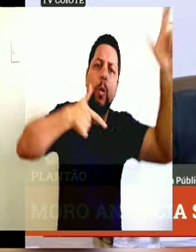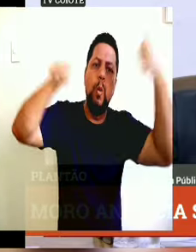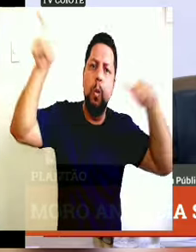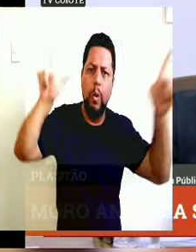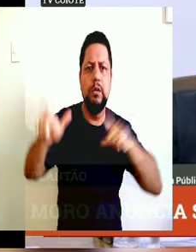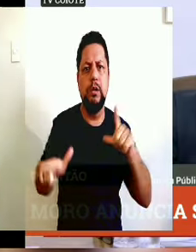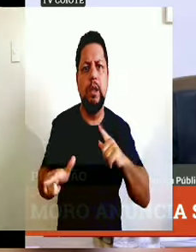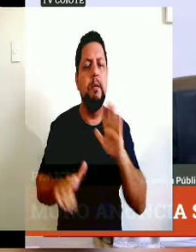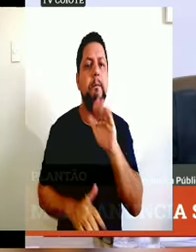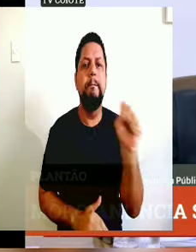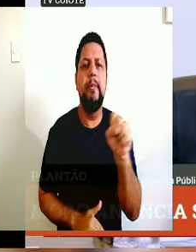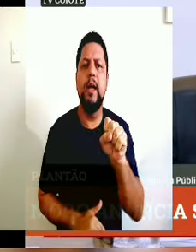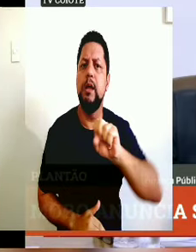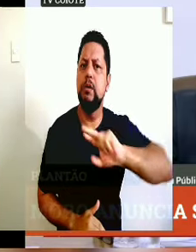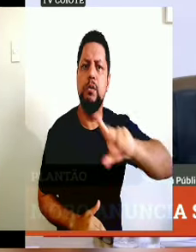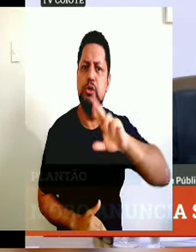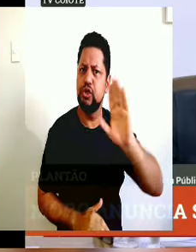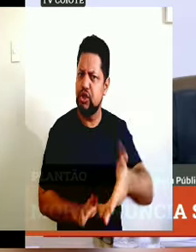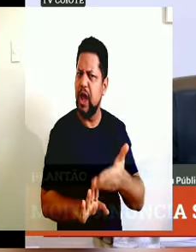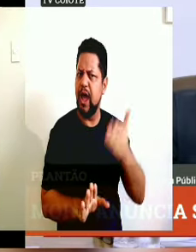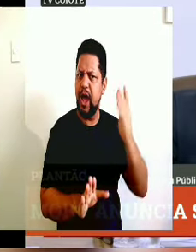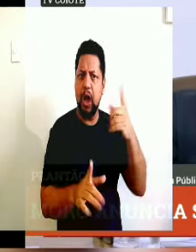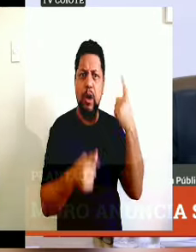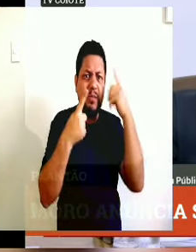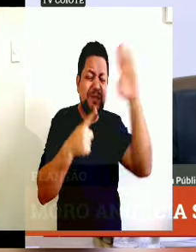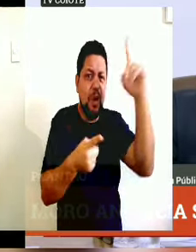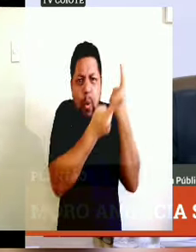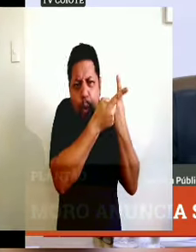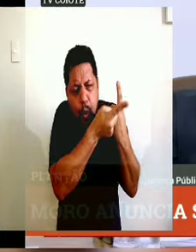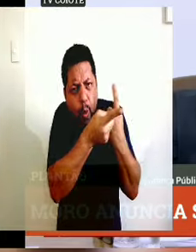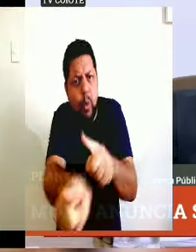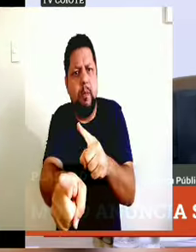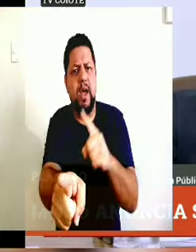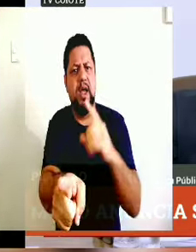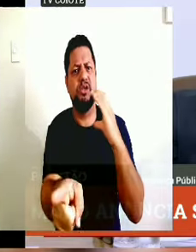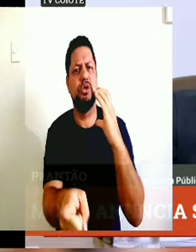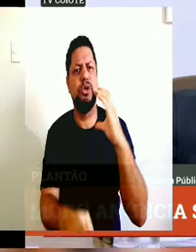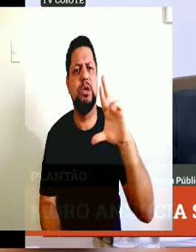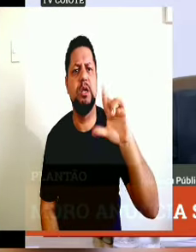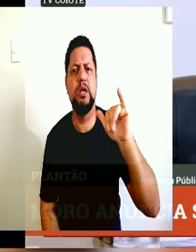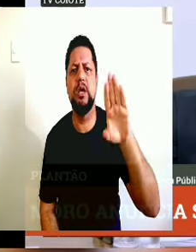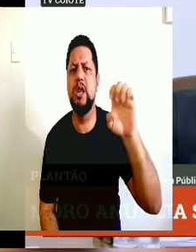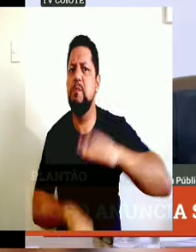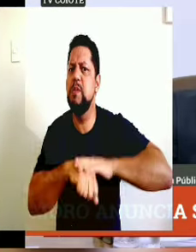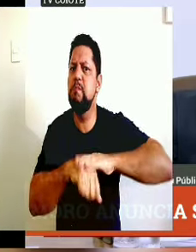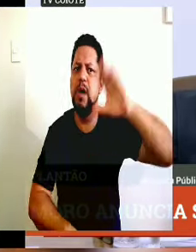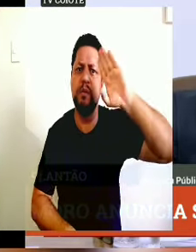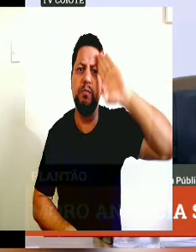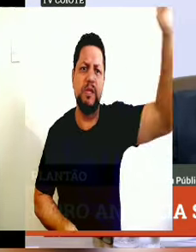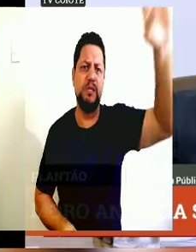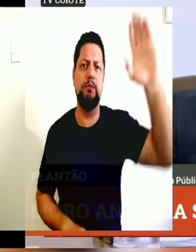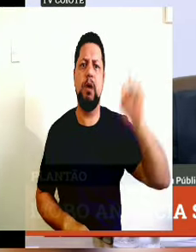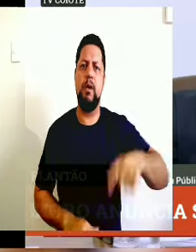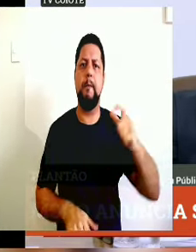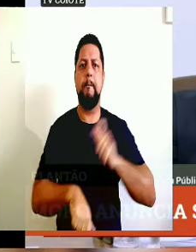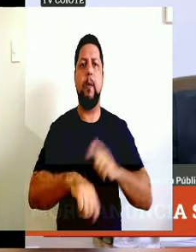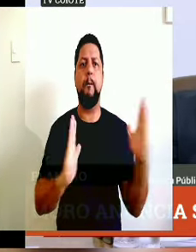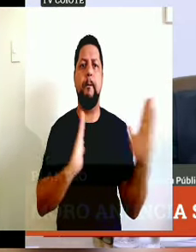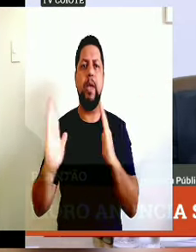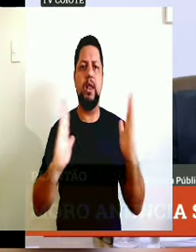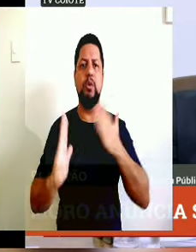houve um combate tão efetivo à criminalidade organizada como houve durante essa gestão do Ministério da Justiça e